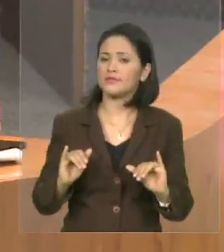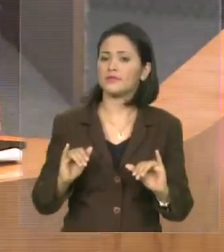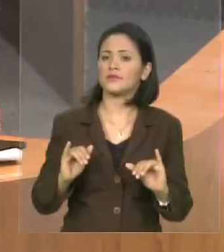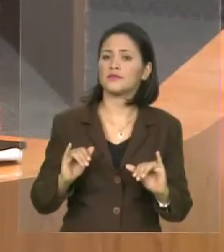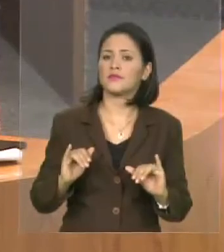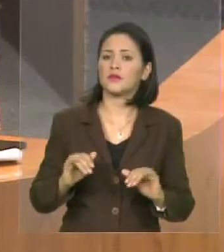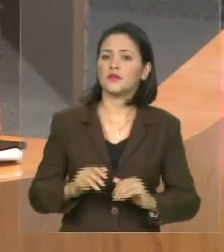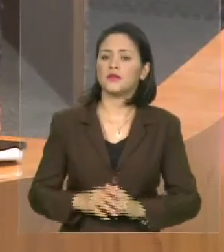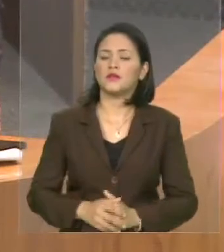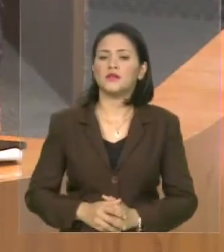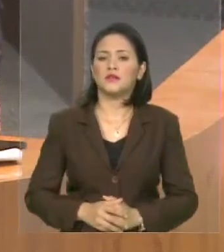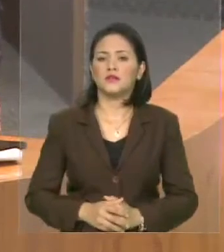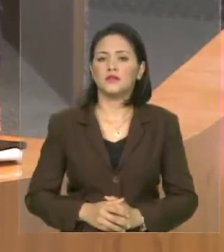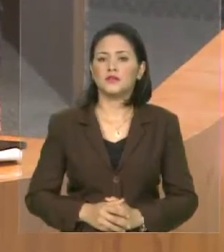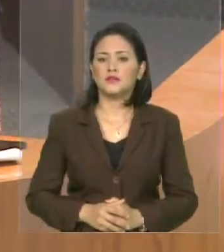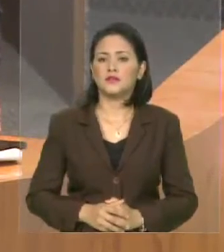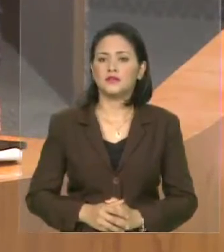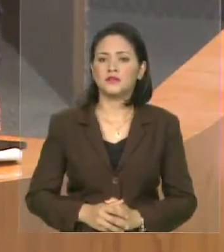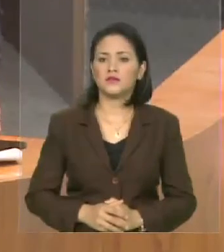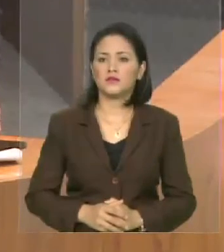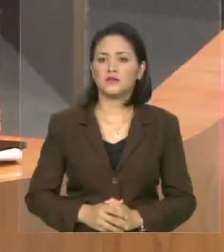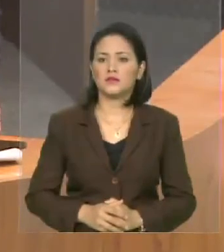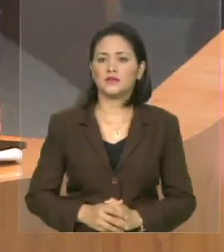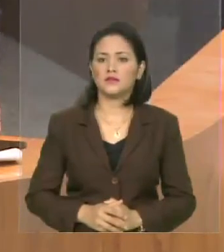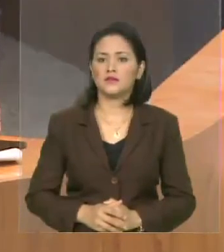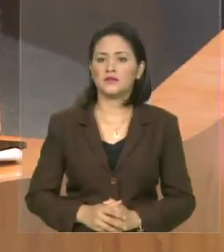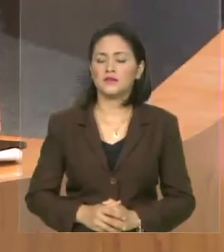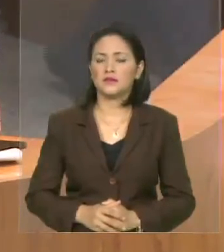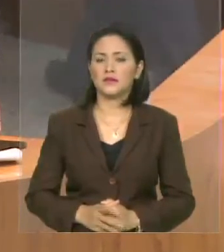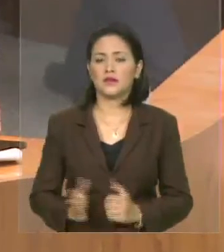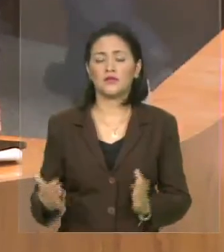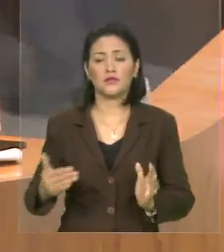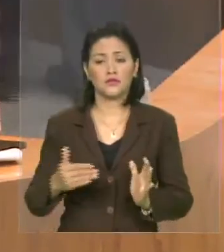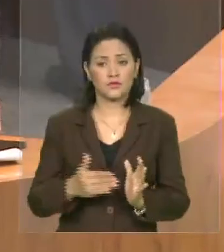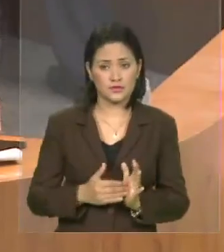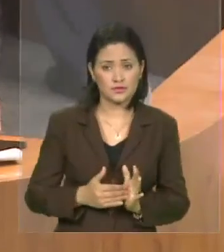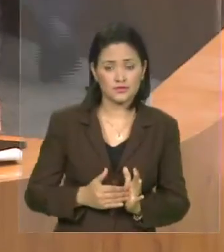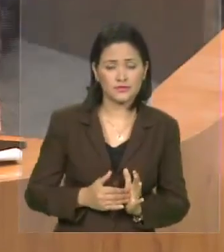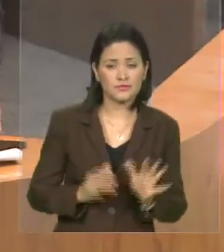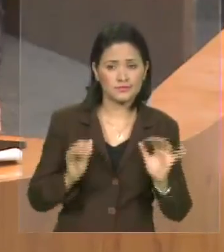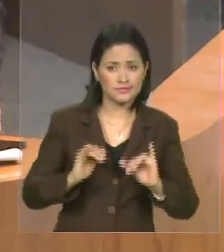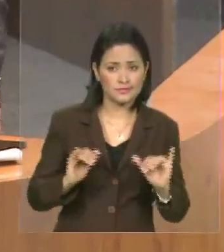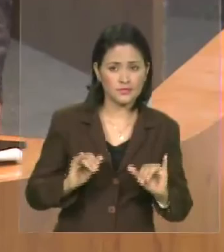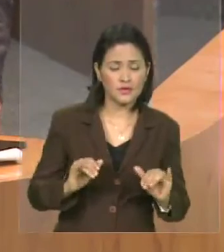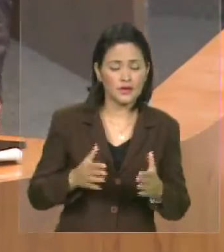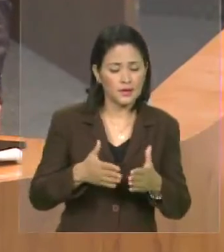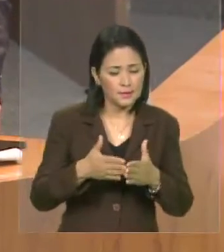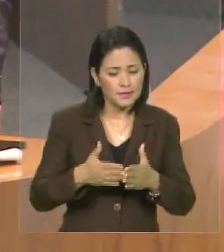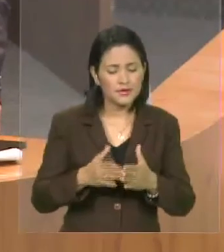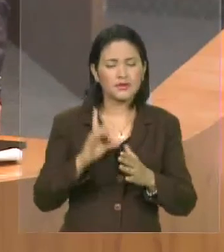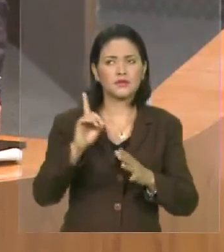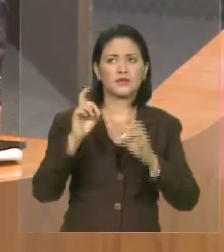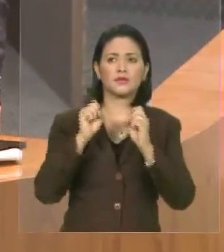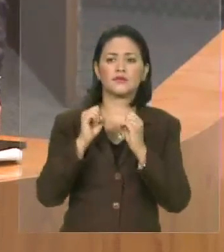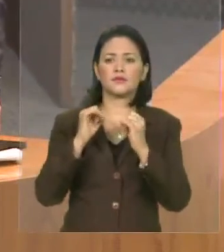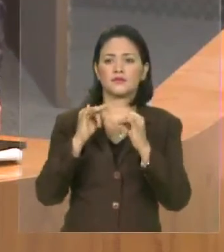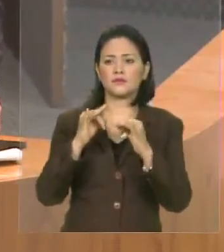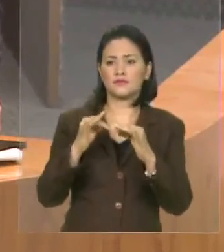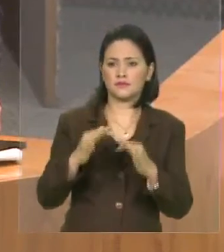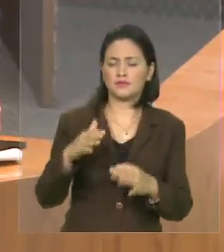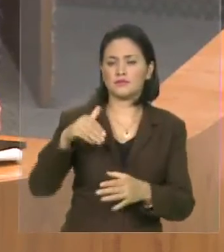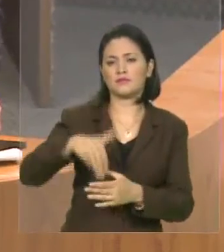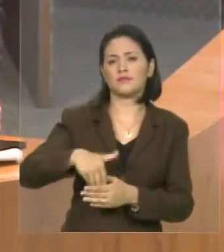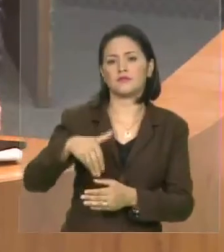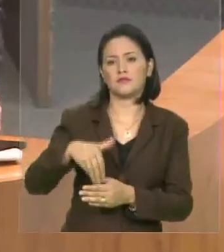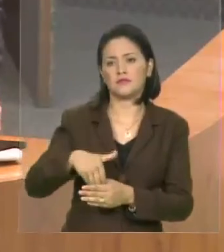E a palavra final é de que Deus abençoe essas